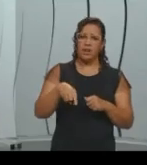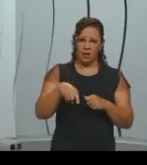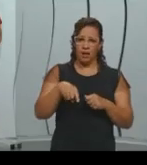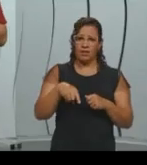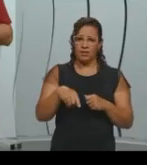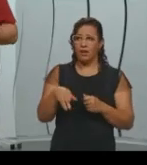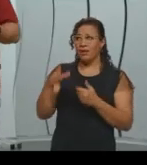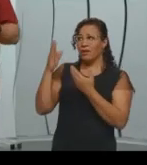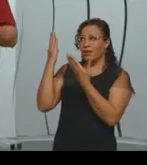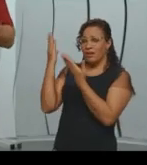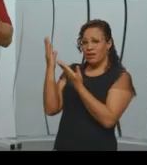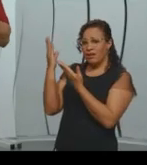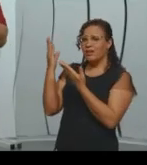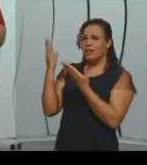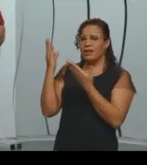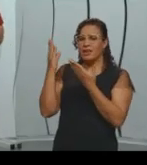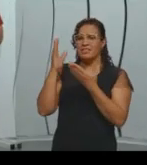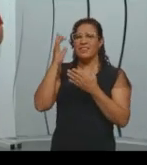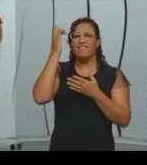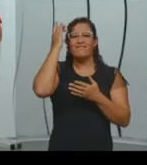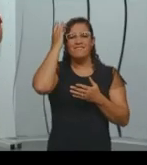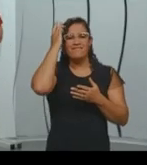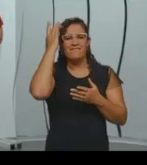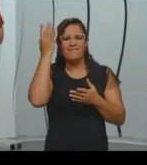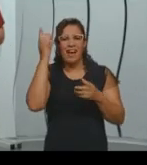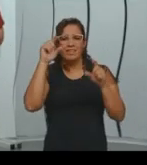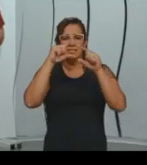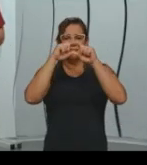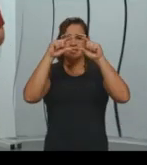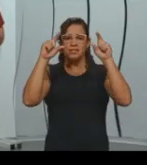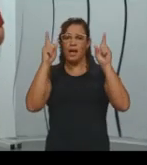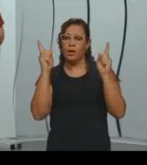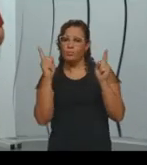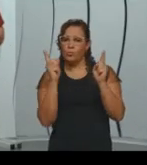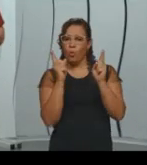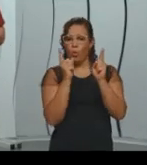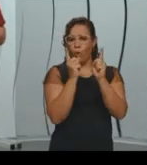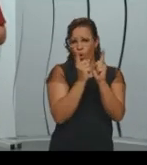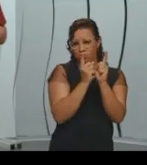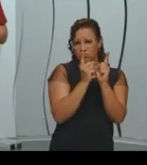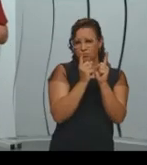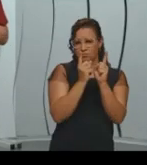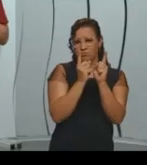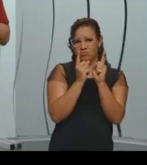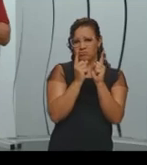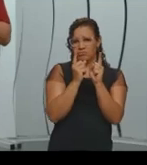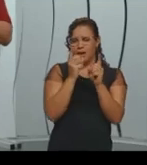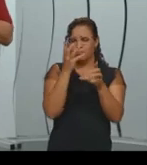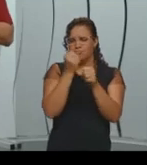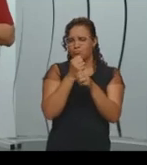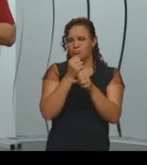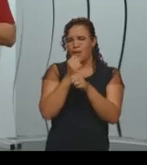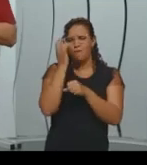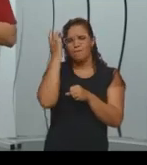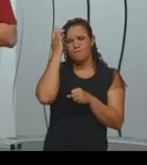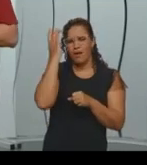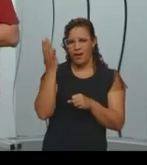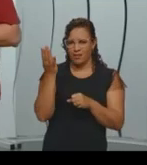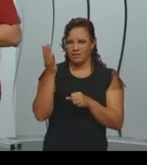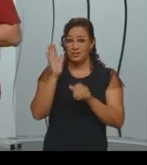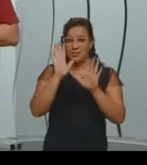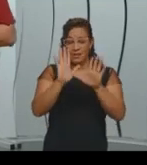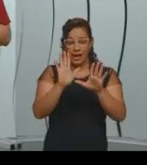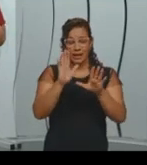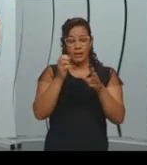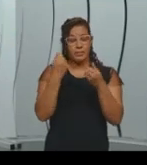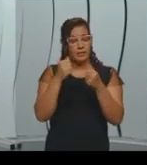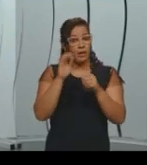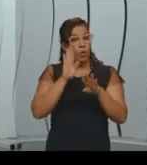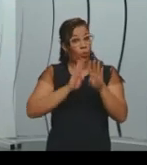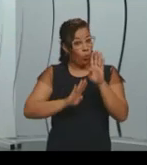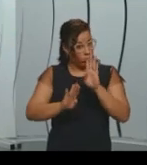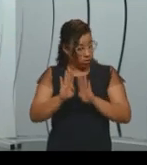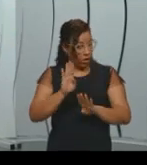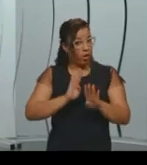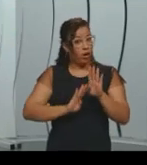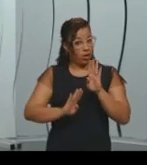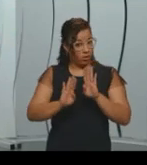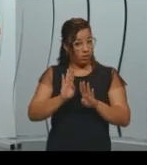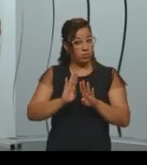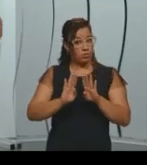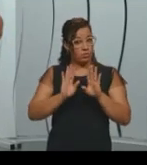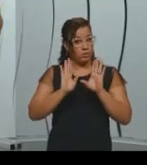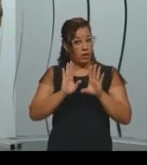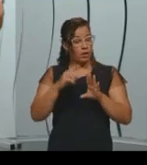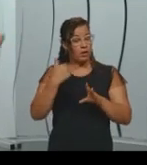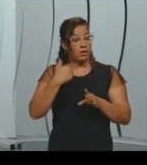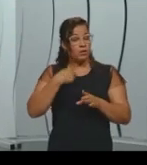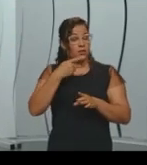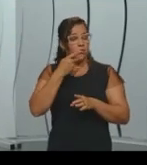expressão, tornando ela mais fácil de ser trabalhada, ok? Então, é preciso tomar bastante cuidado com isso. Eu costumo